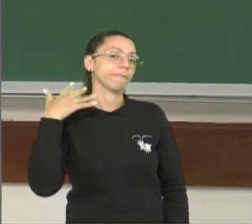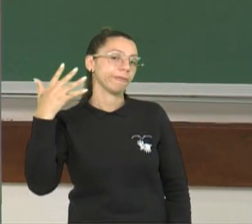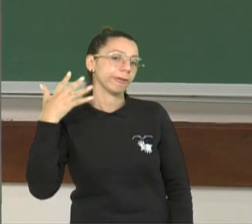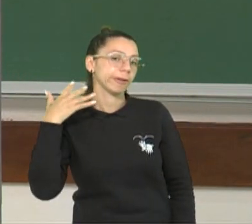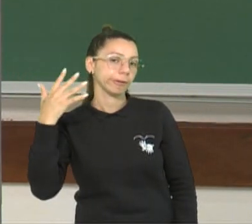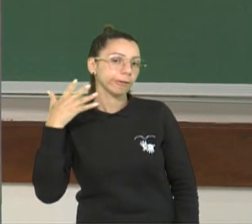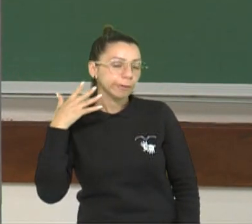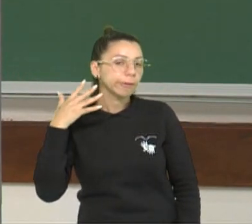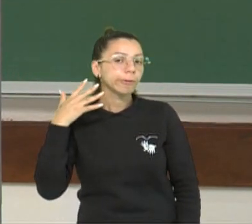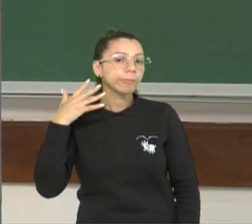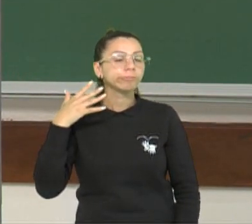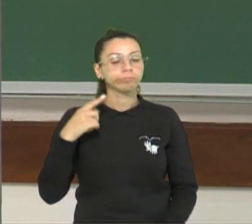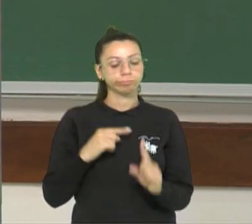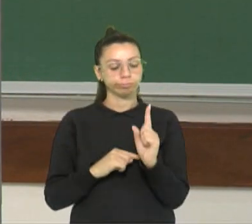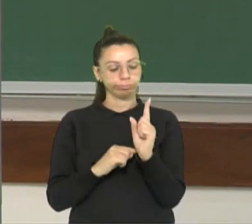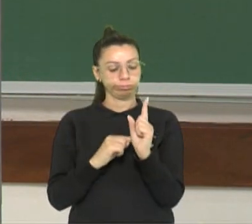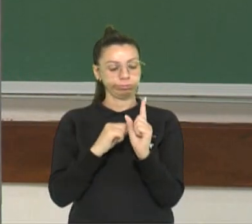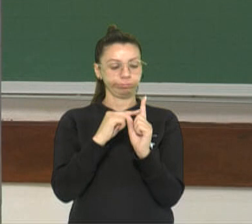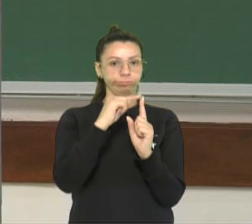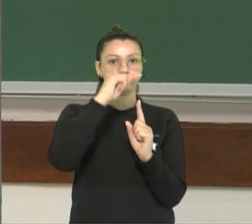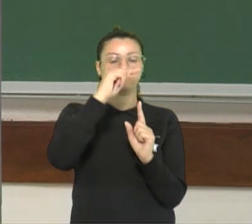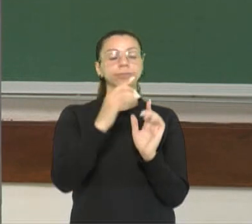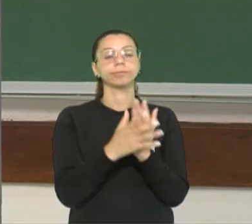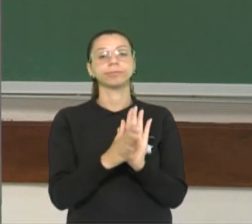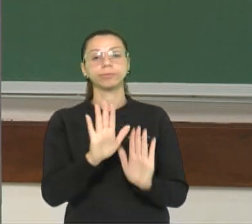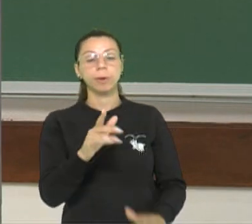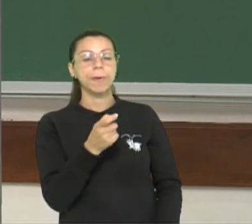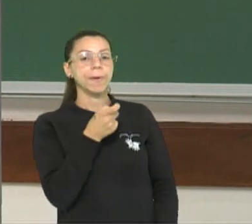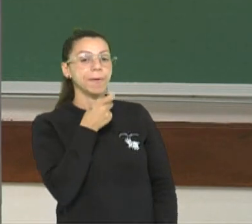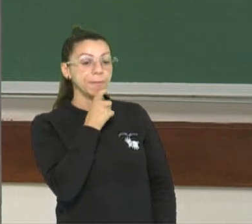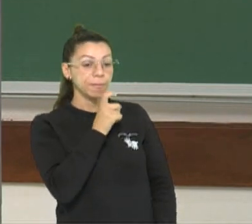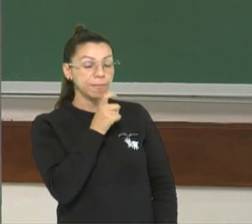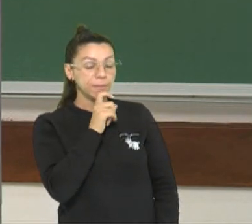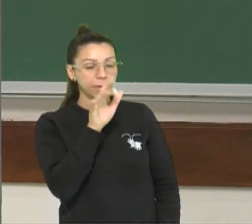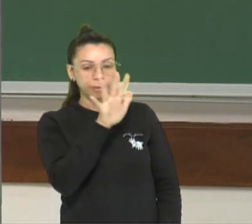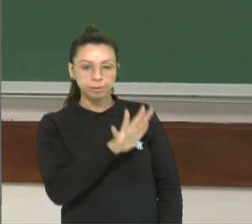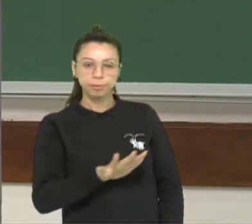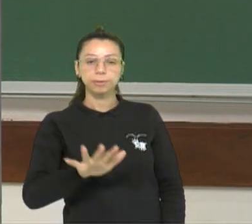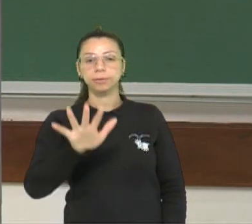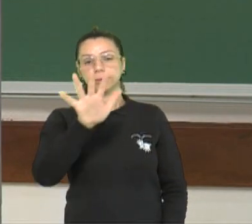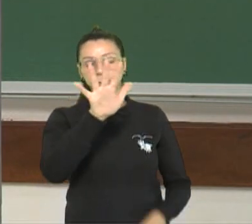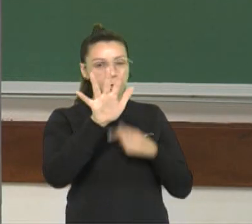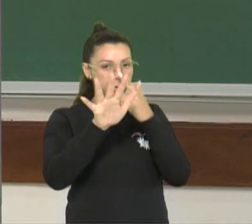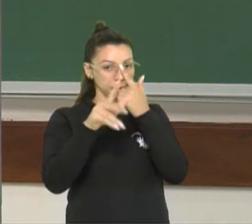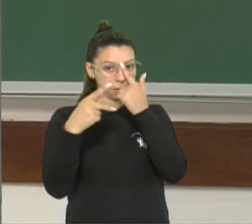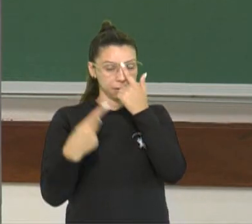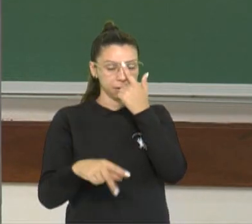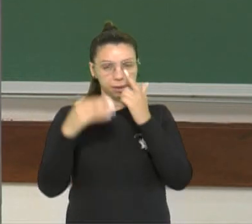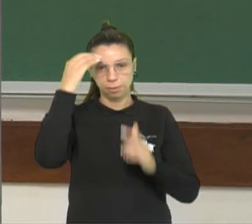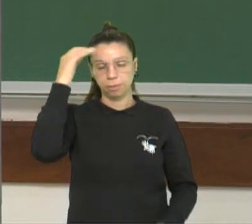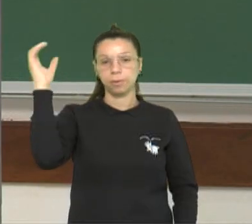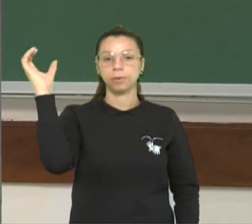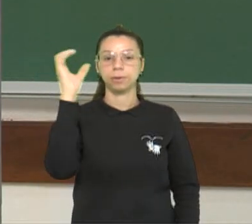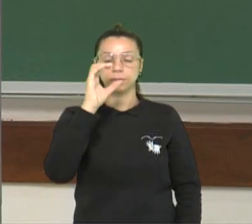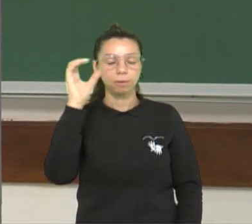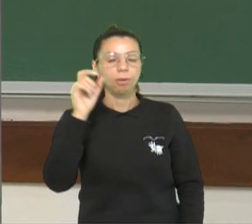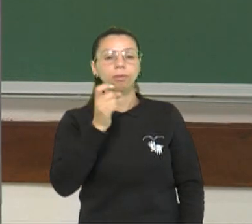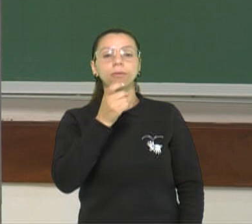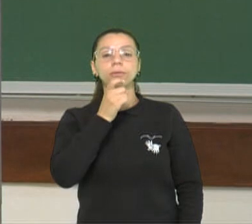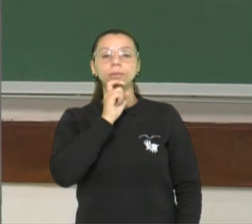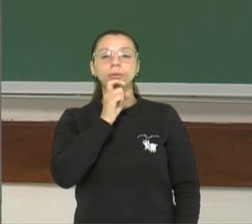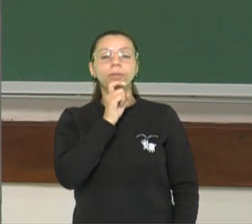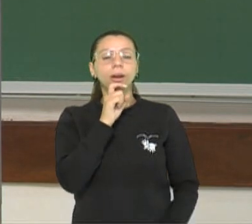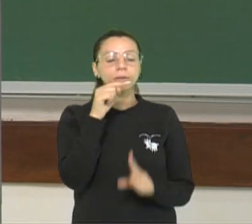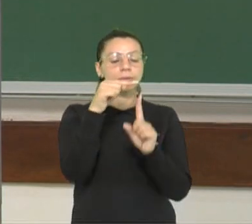temperaturas elevadas. No inverno, que se você estiver na região de Curitiba, ela vai ter um inverno com temperaturas